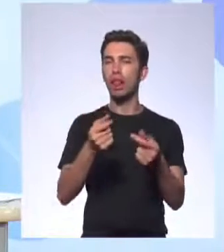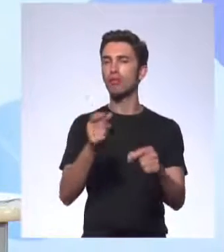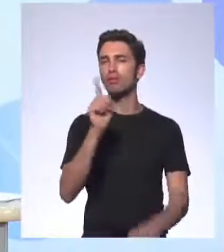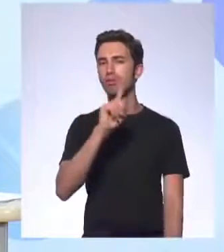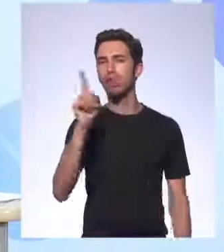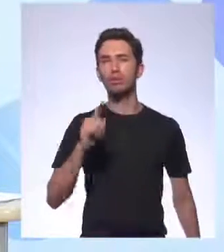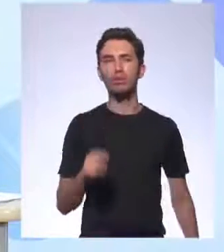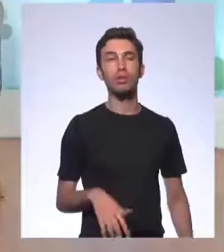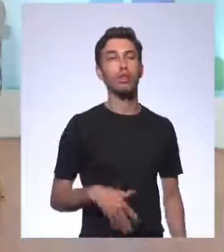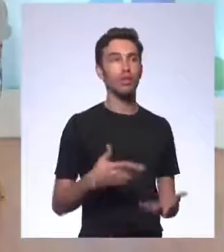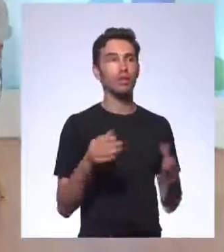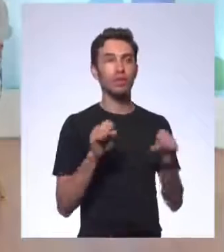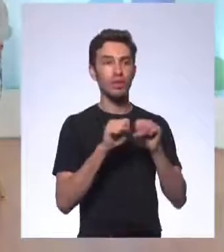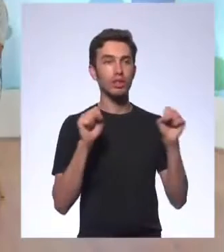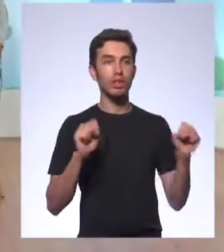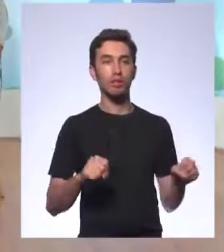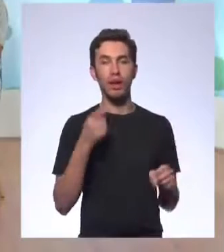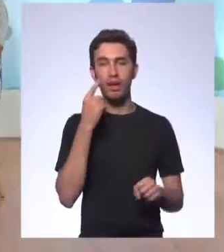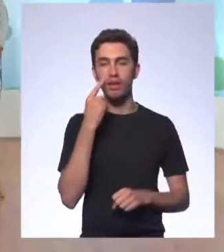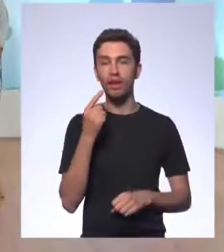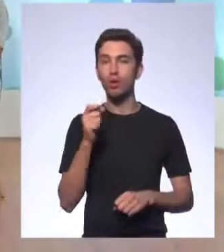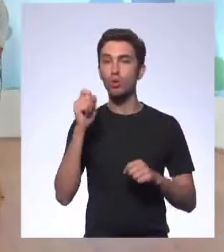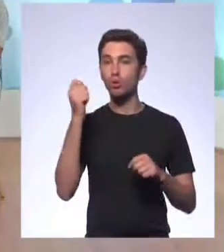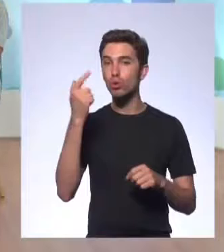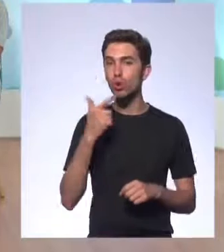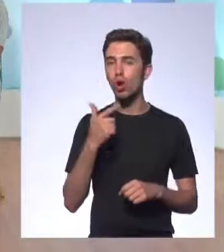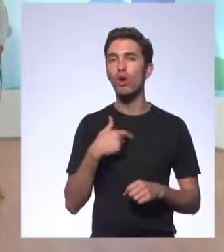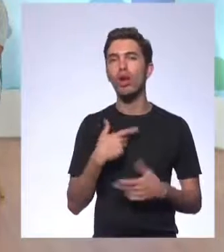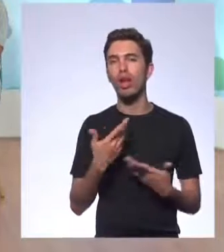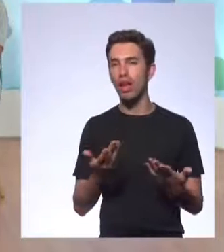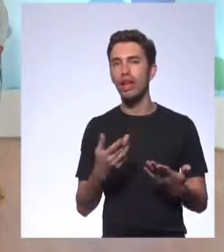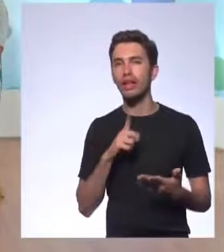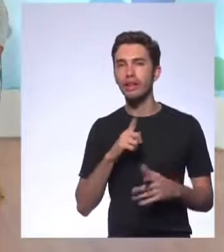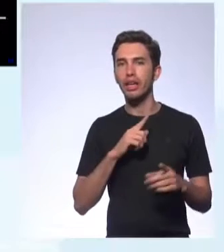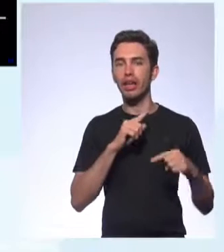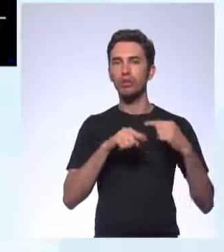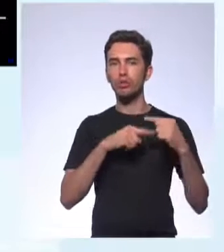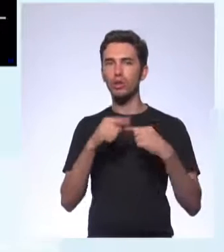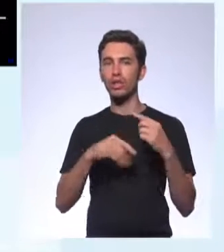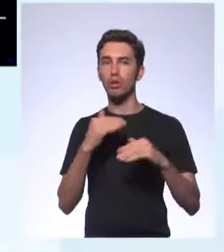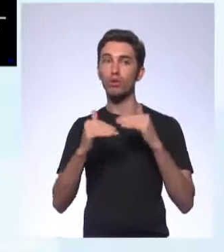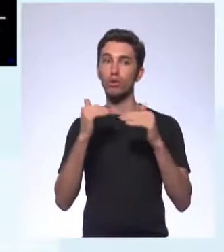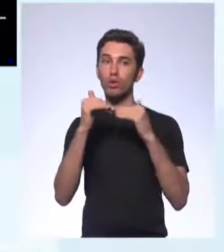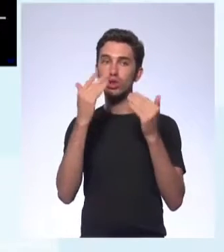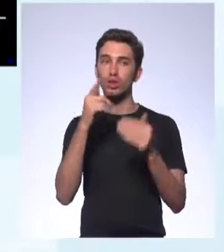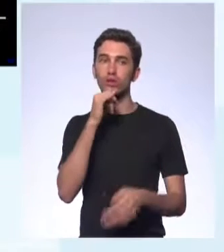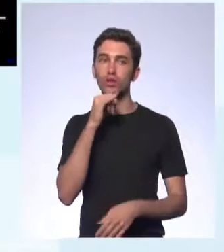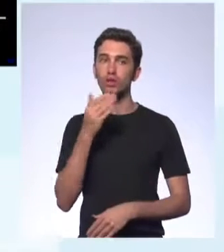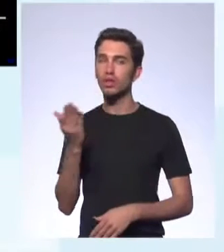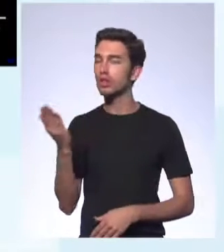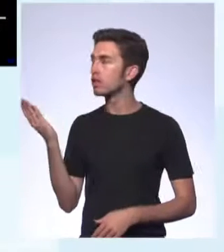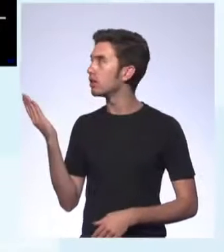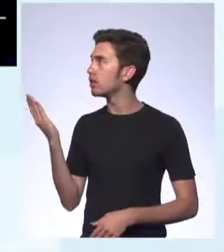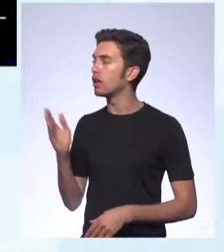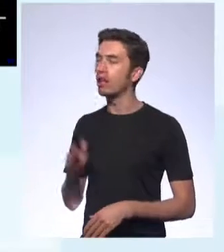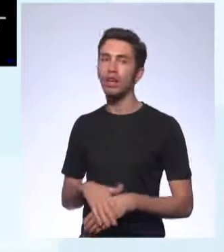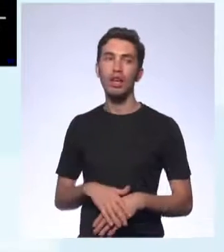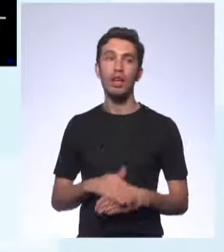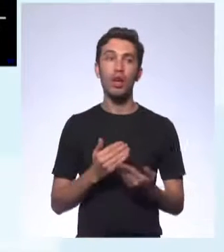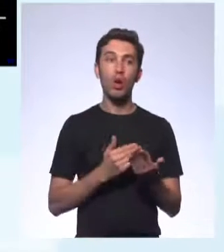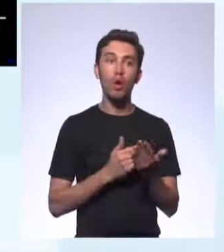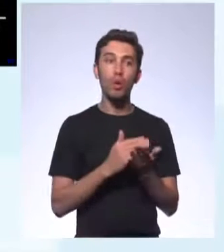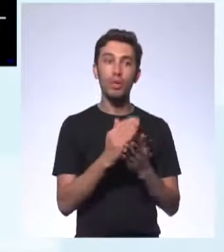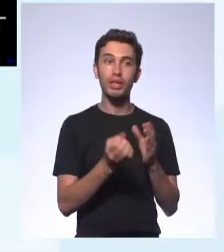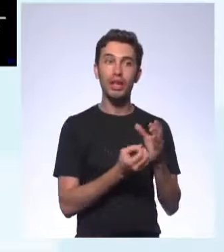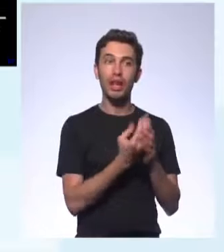vamos sistematizar então o ciclo evolutivo do Sol. Claro que a resposta é não, ele tem um ciclo evolutivo. Então, ele vem ali oriundo de